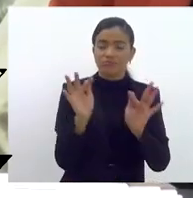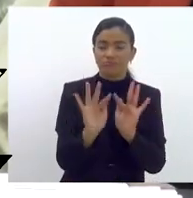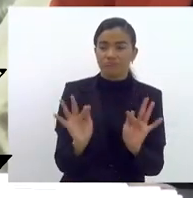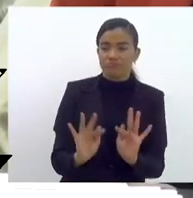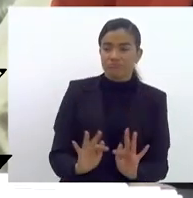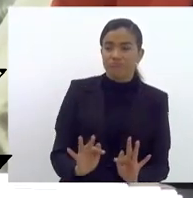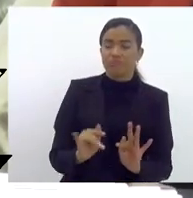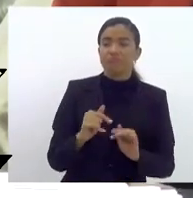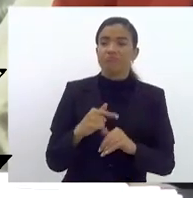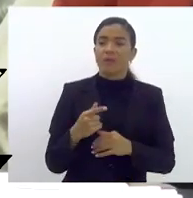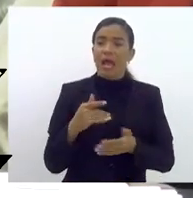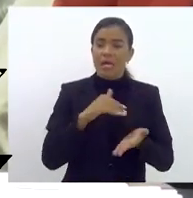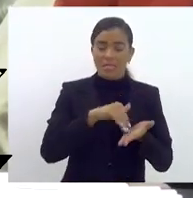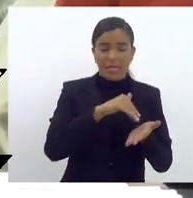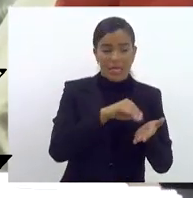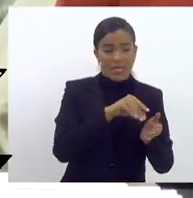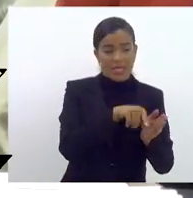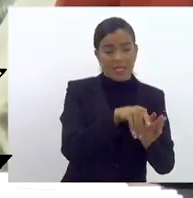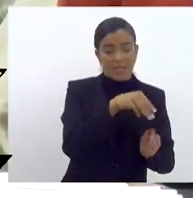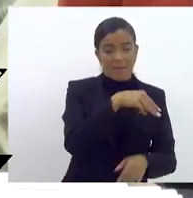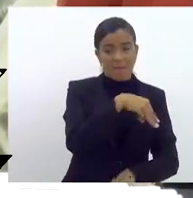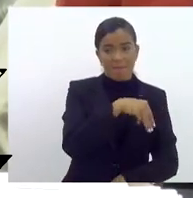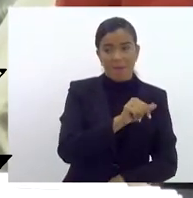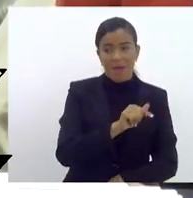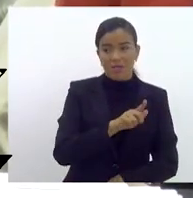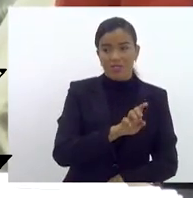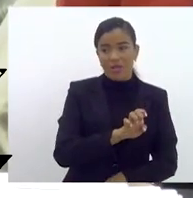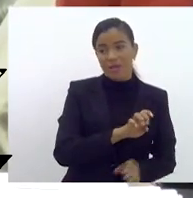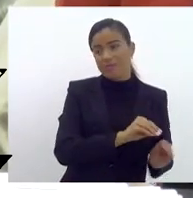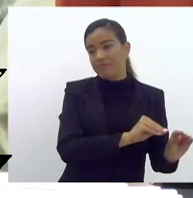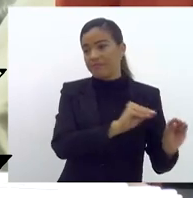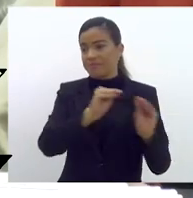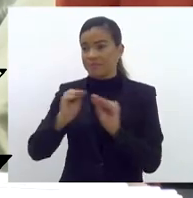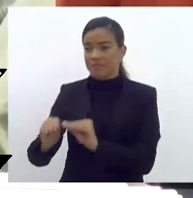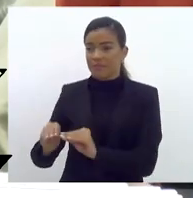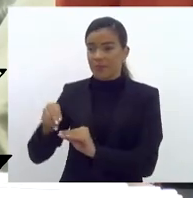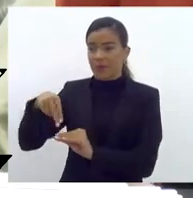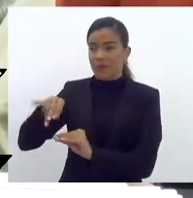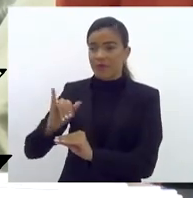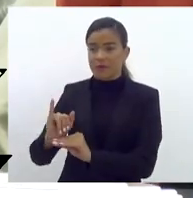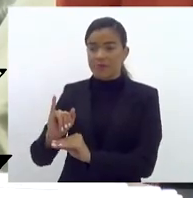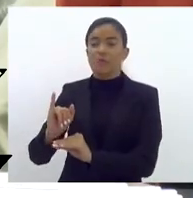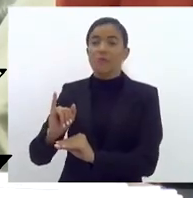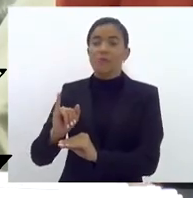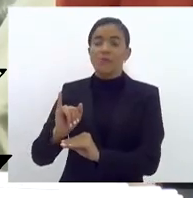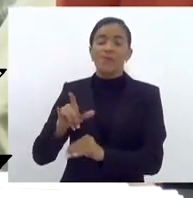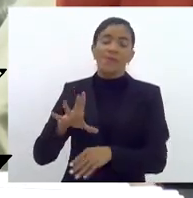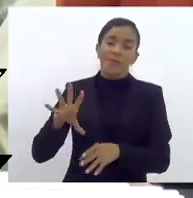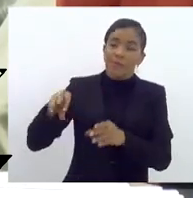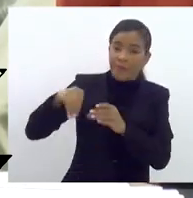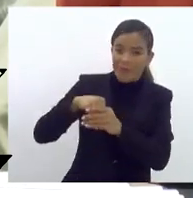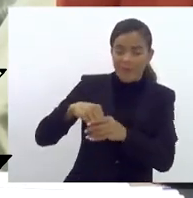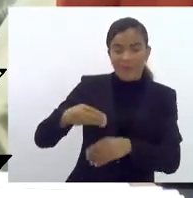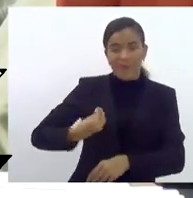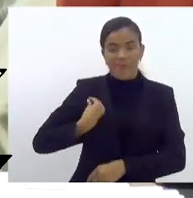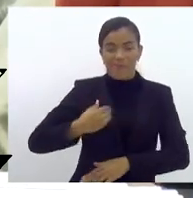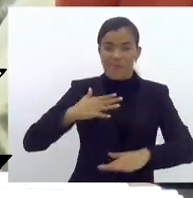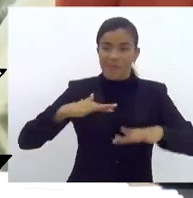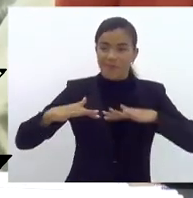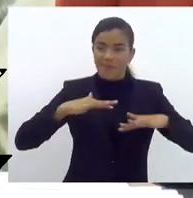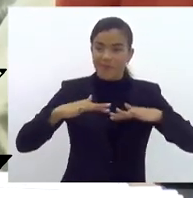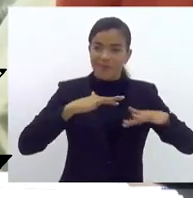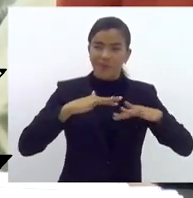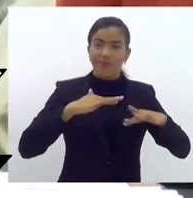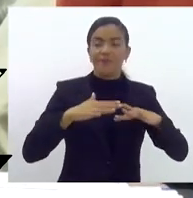de magia para Nova Iguaçu e assim e muito honrado para de fazer parte de todo esse movimento e eu tenho certeza